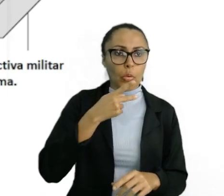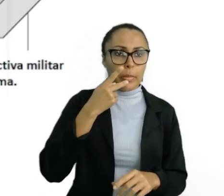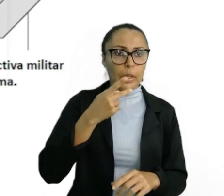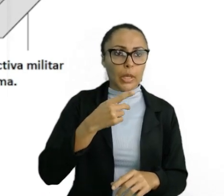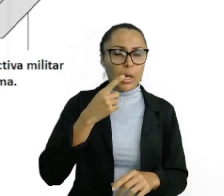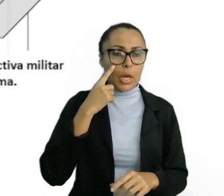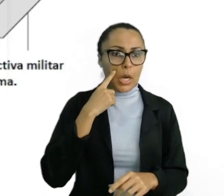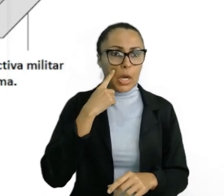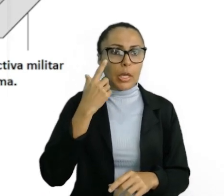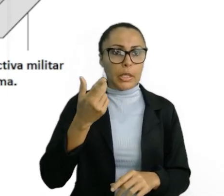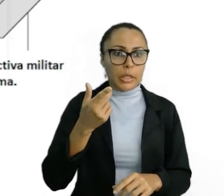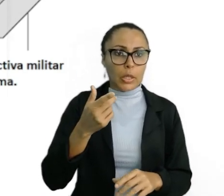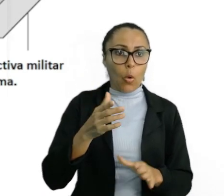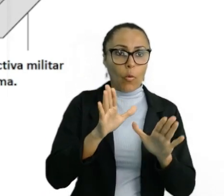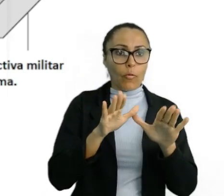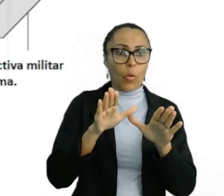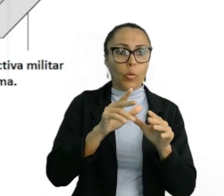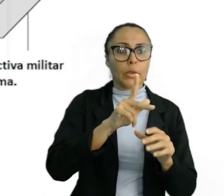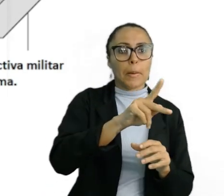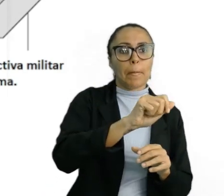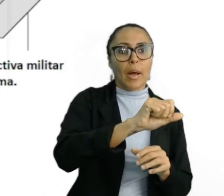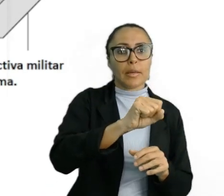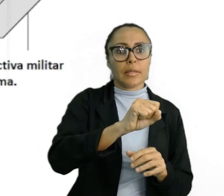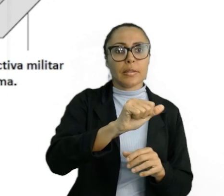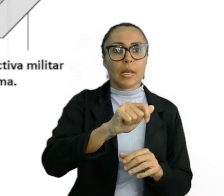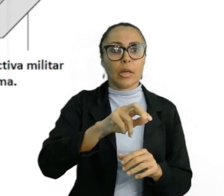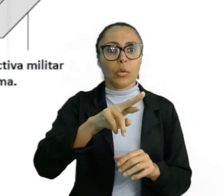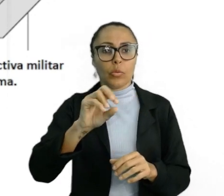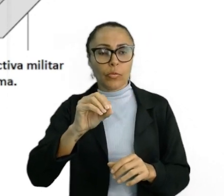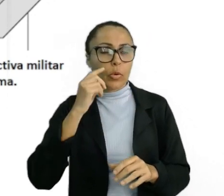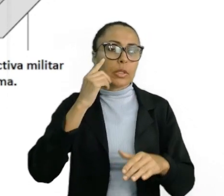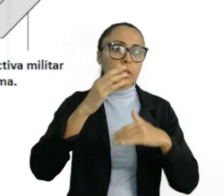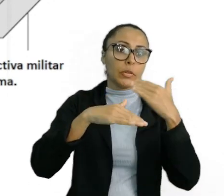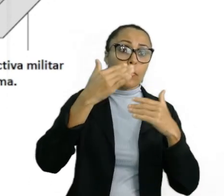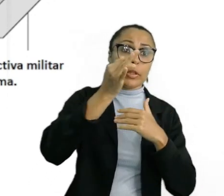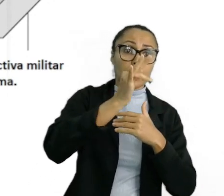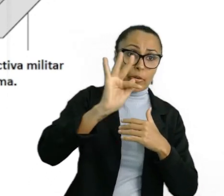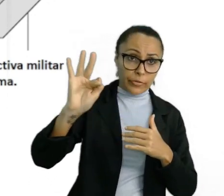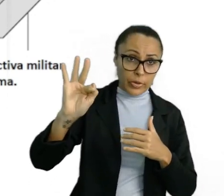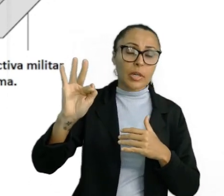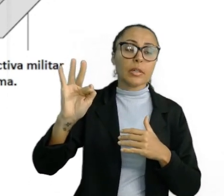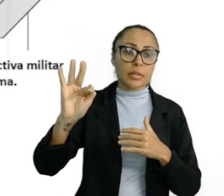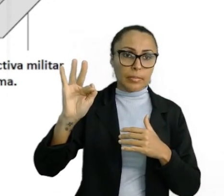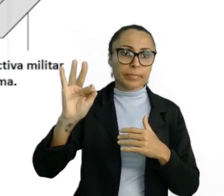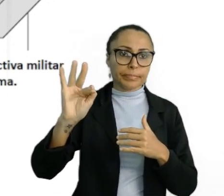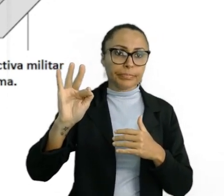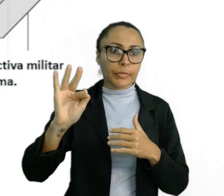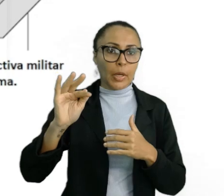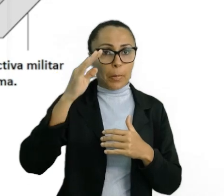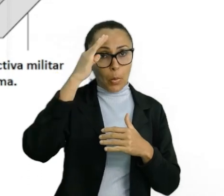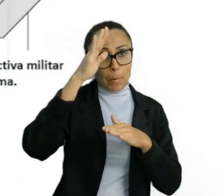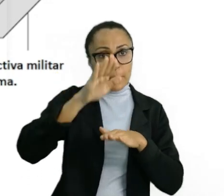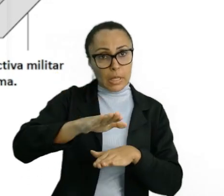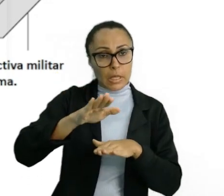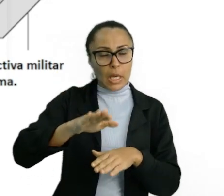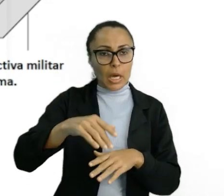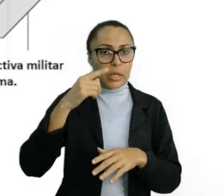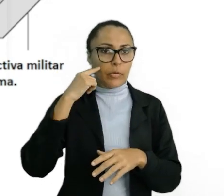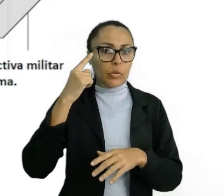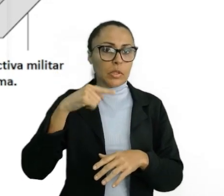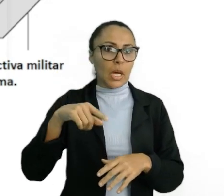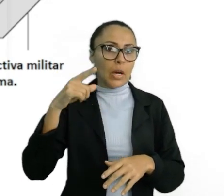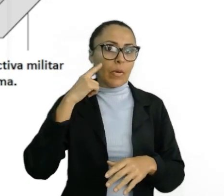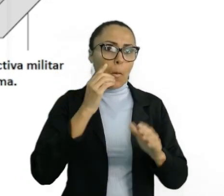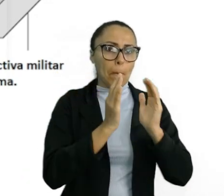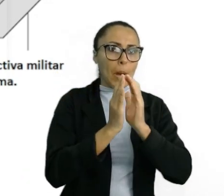vol d'oiseau, né, em francês, né, que foi desenvolvida justamente na França por militares, né. O pessoal usava uns balões e faziam